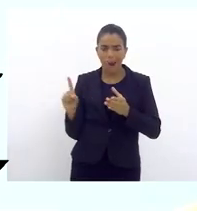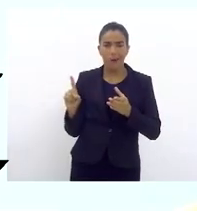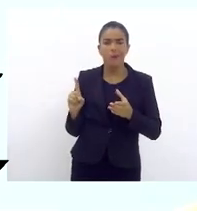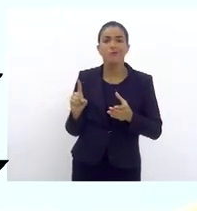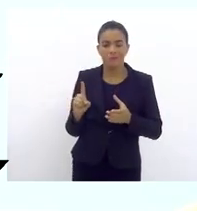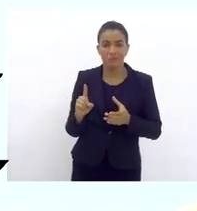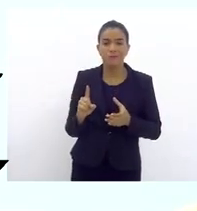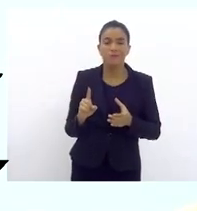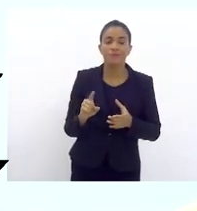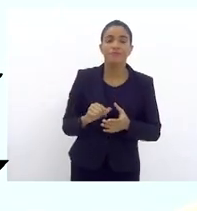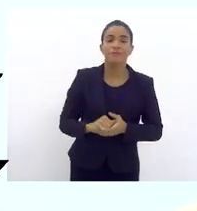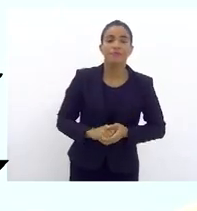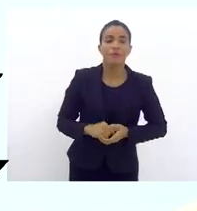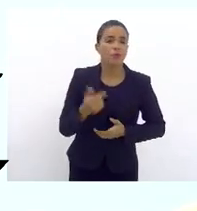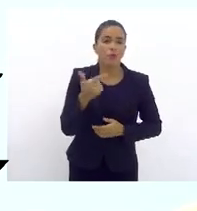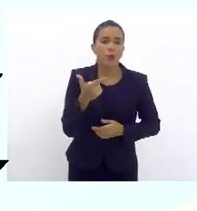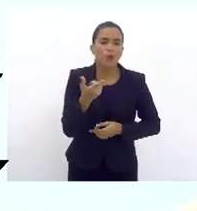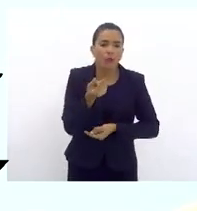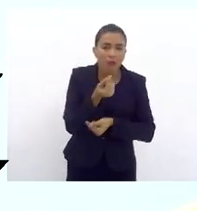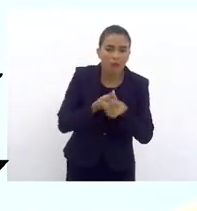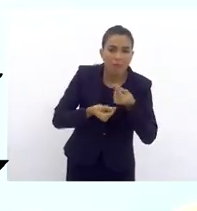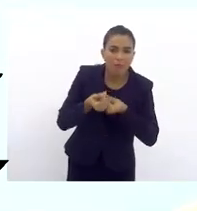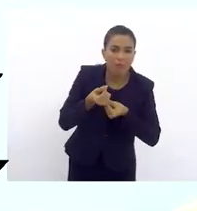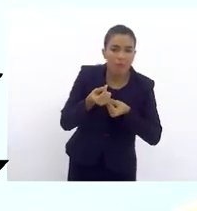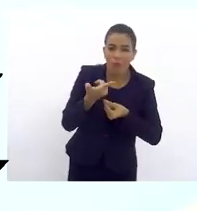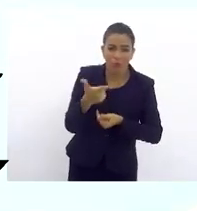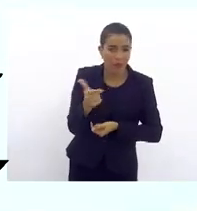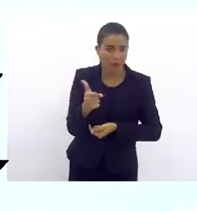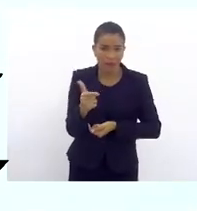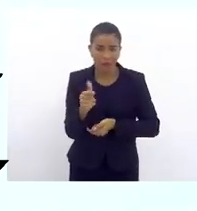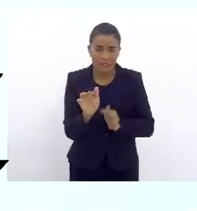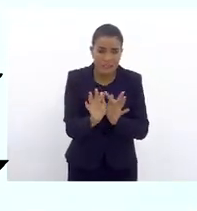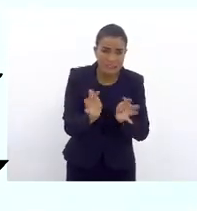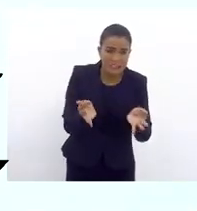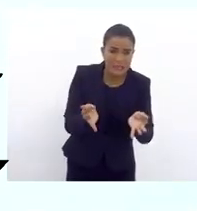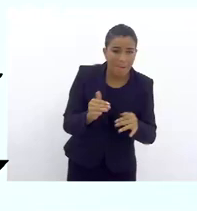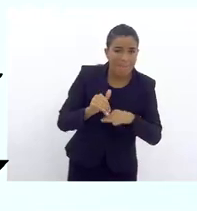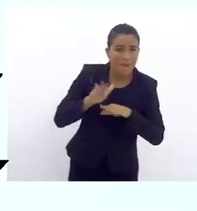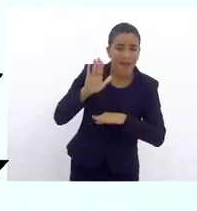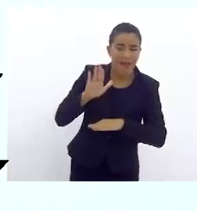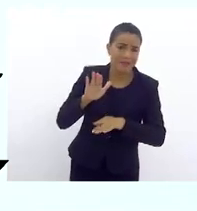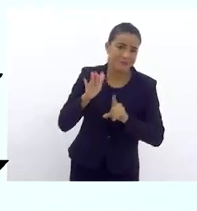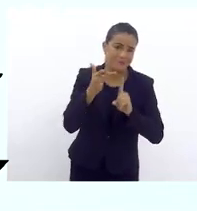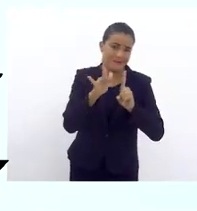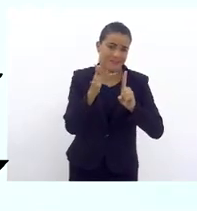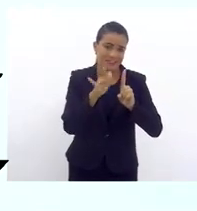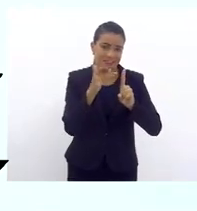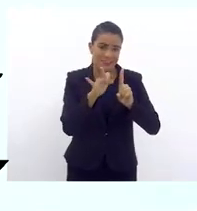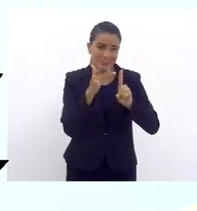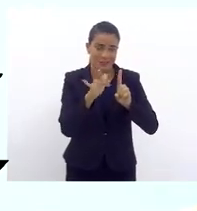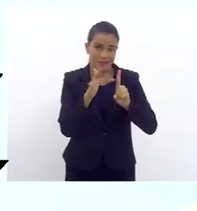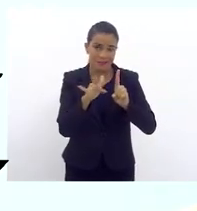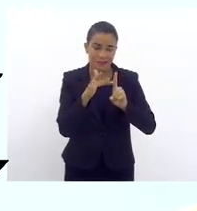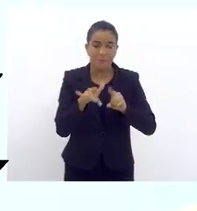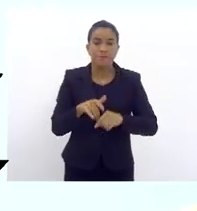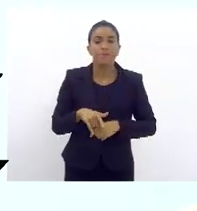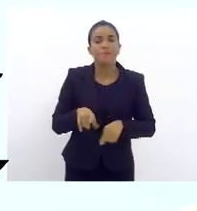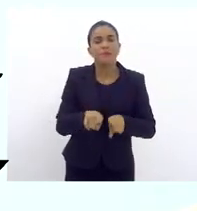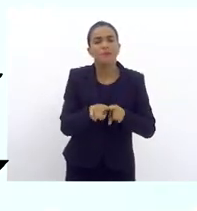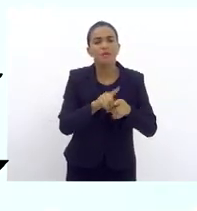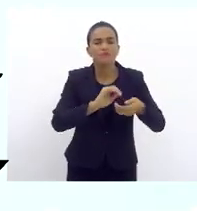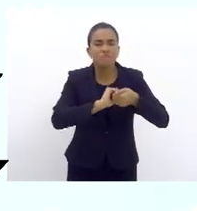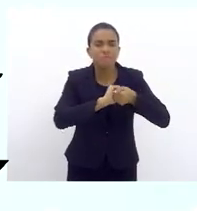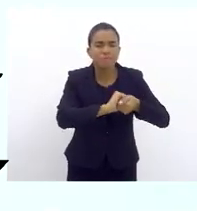não tem poder econômico são sempre as maiores vítimas queria saudar especialmente